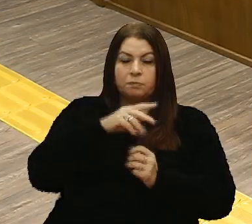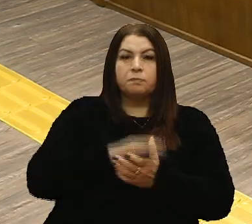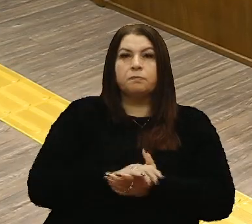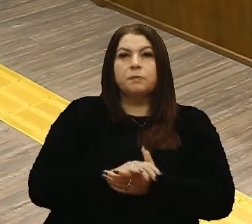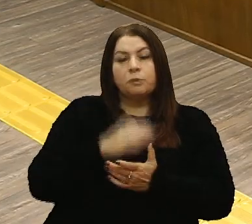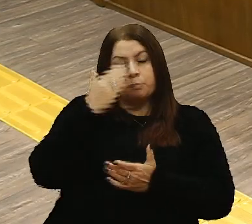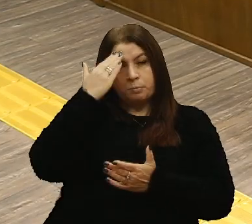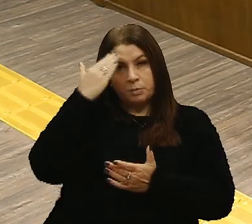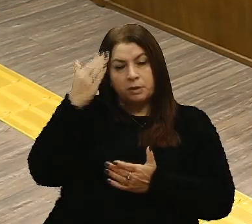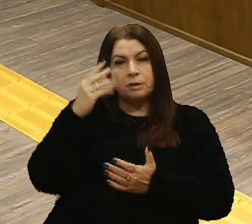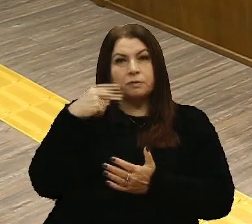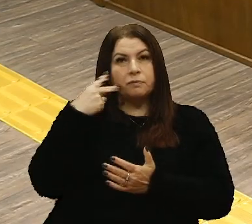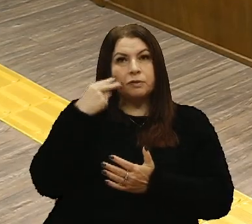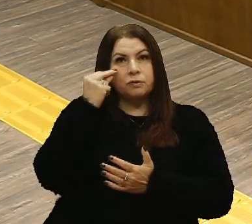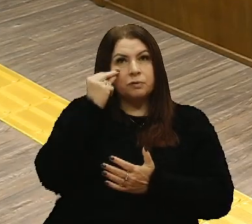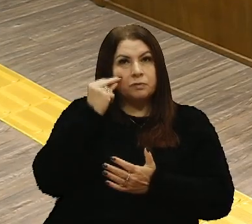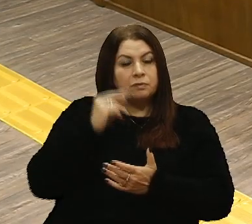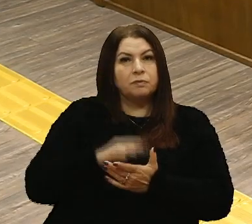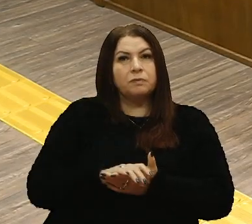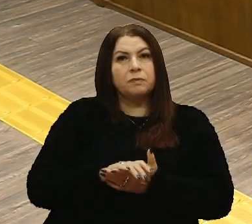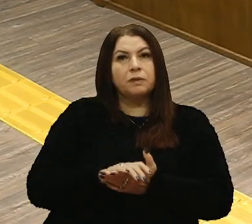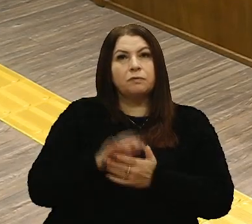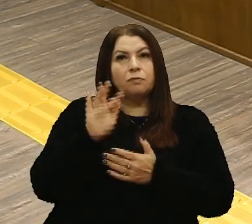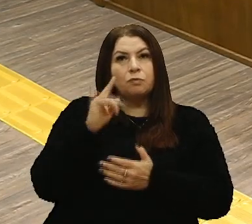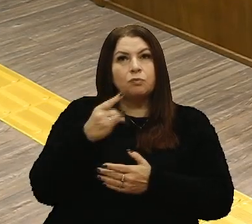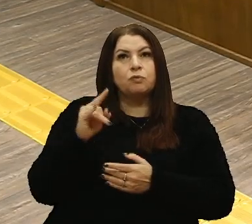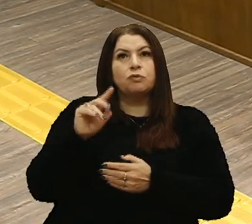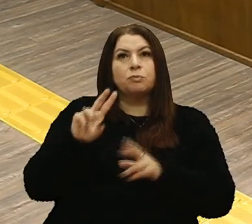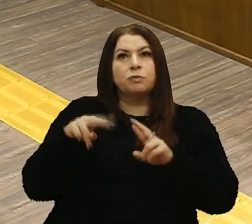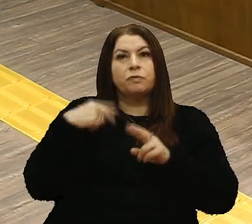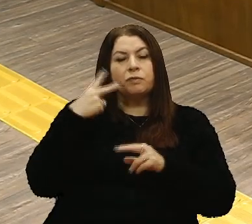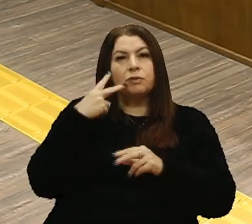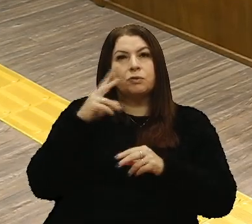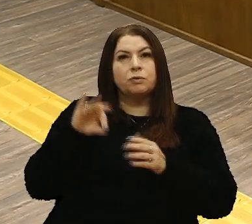Obrigado, vereador Cláudio Libar, que foi o último vereador inscrito no pequeno expediente.